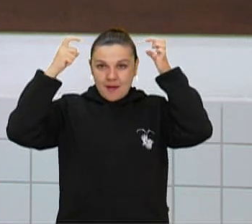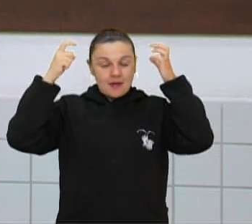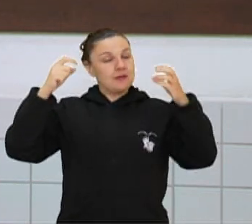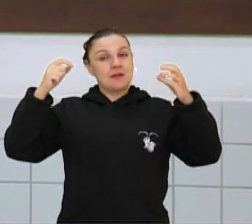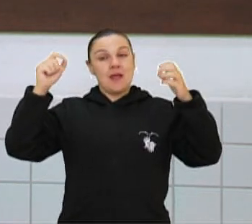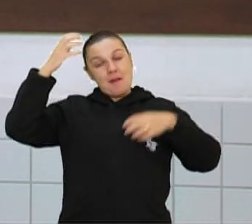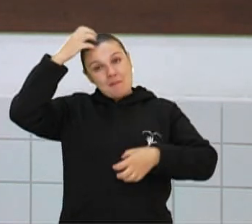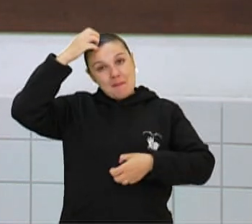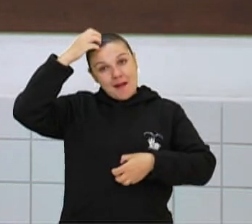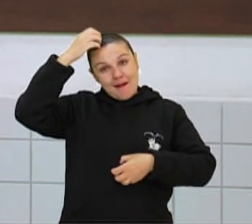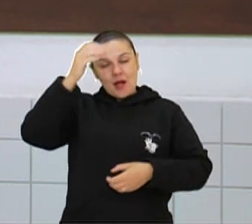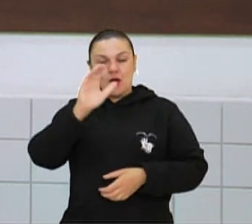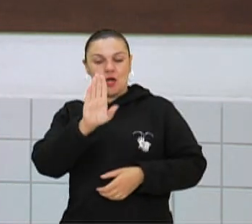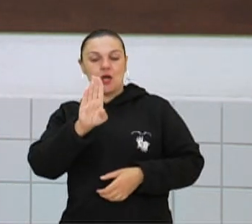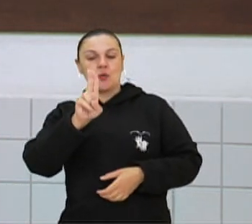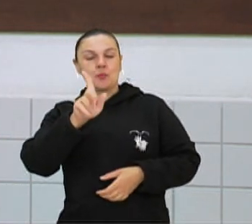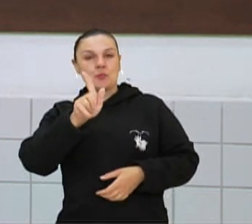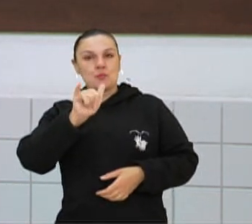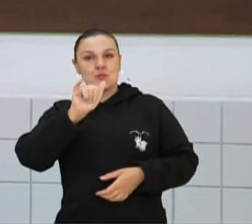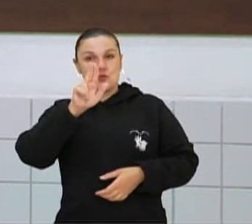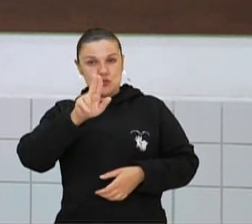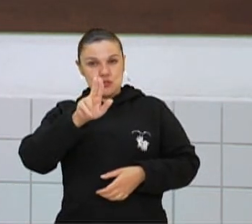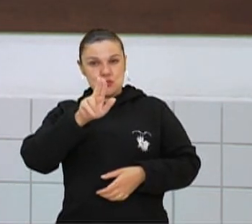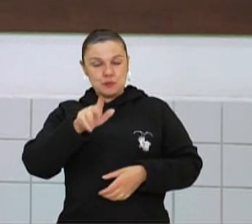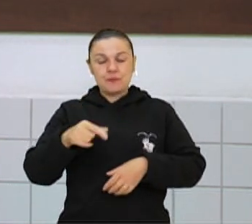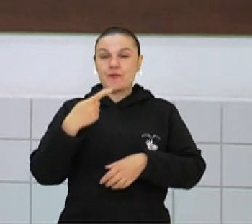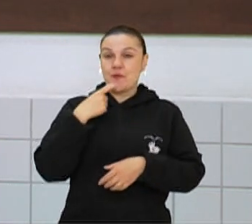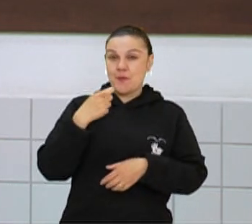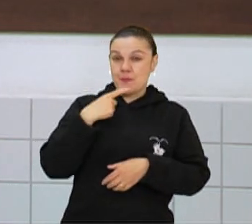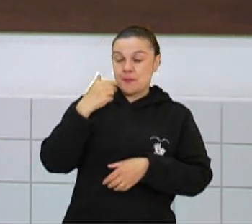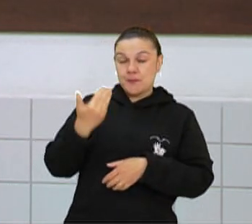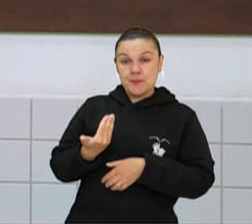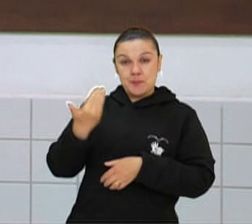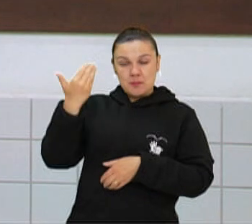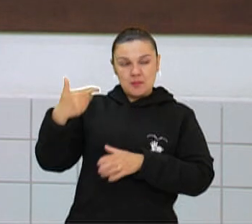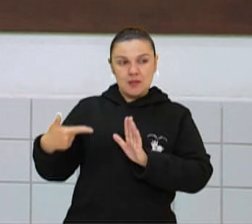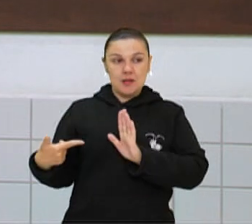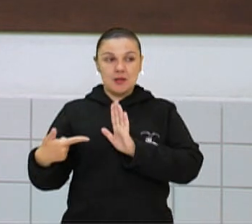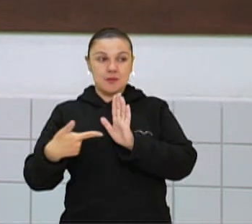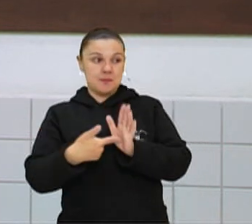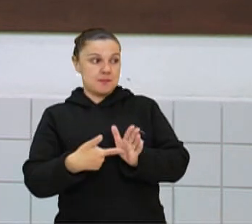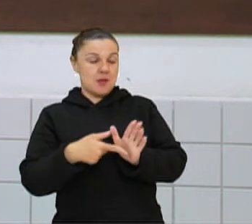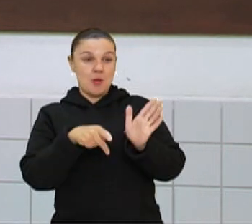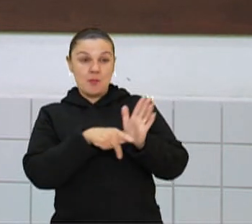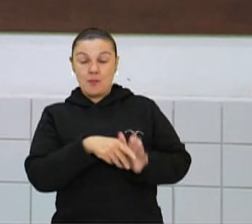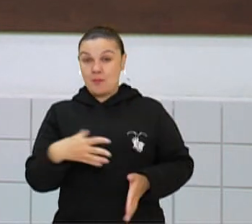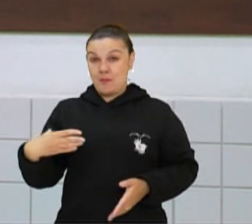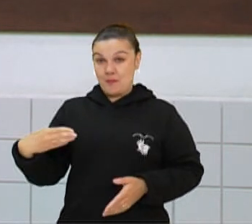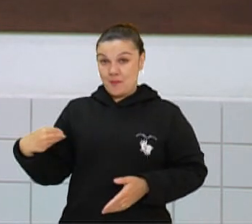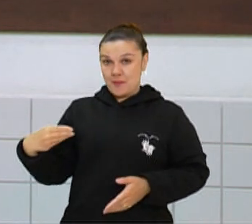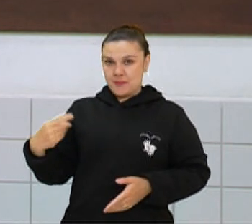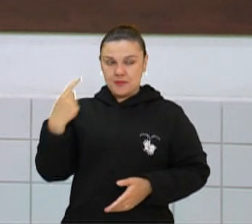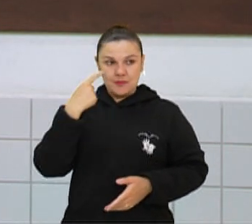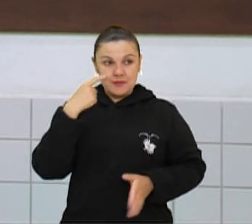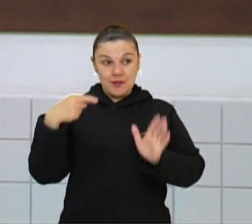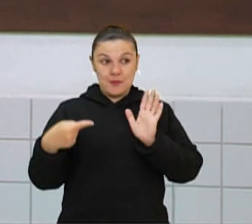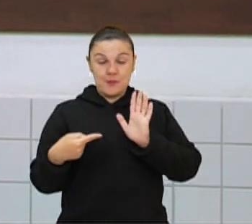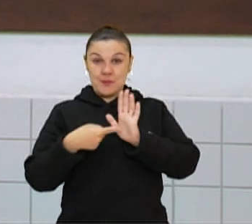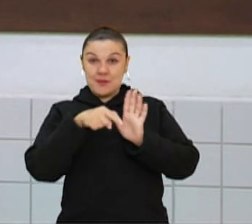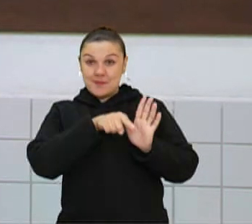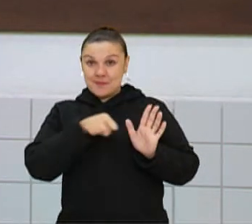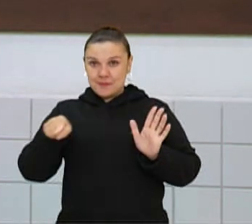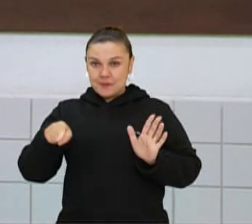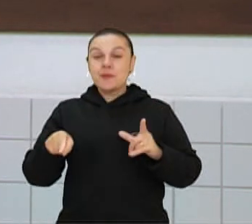ele tem presente aqui no Paraná, ali na Serra do Mar, tá? Ele vai representar aqui para a gente hoje os mamíferos. O que eu quero mostrar para